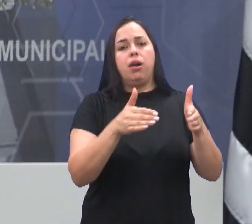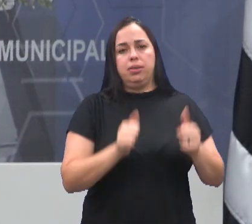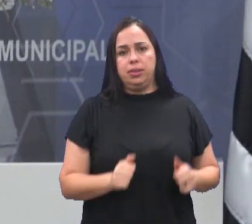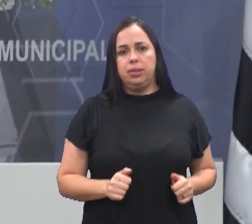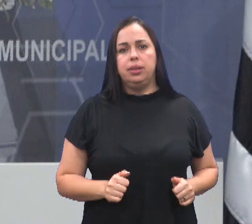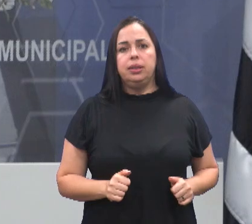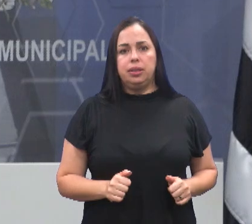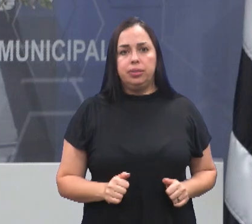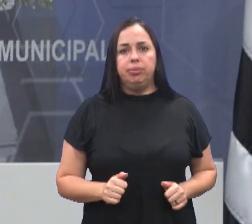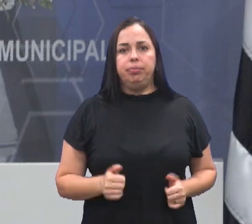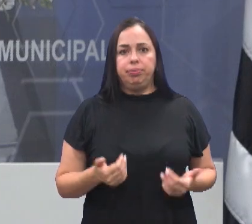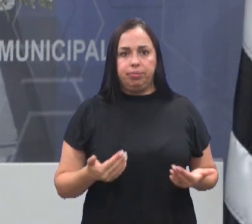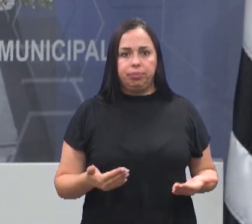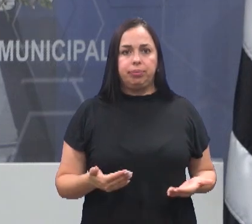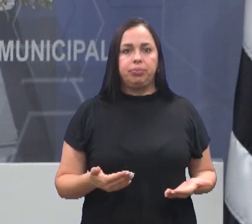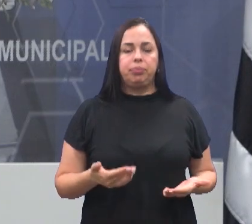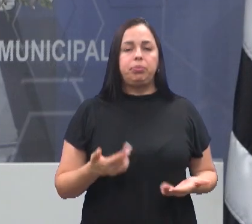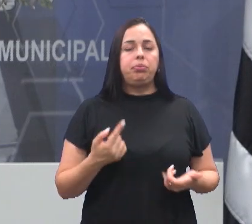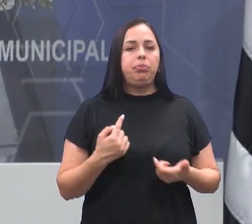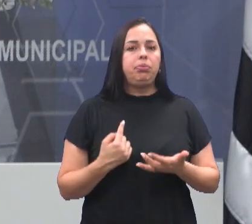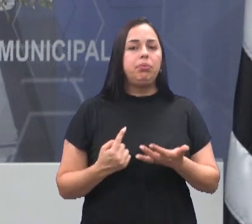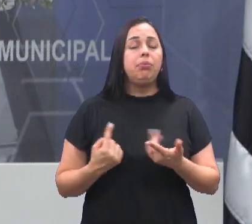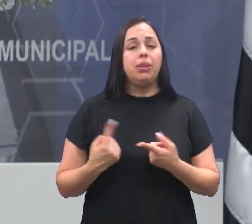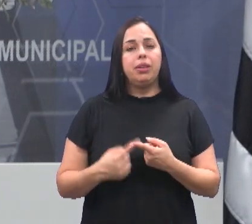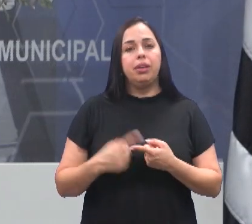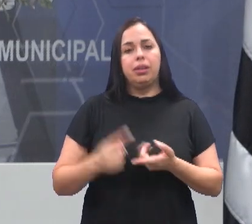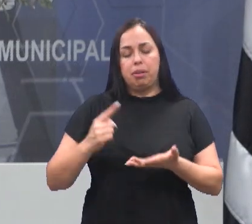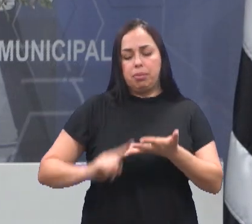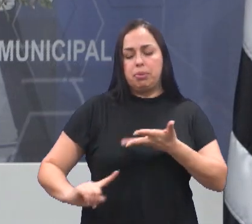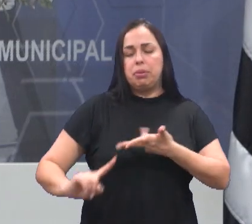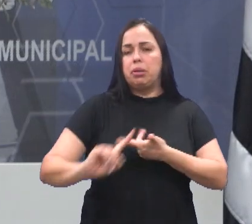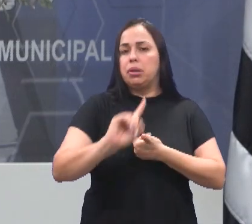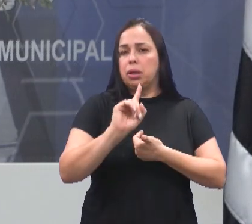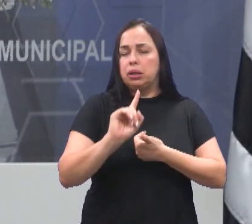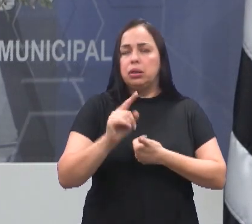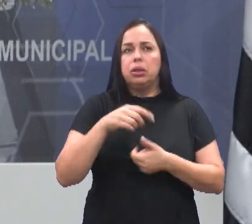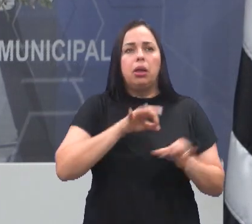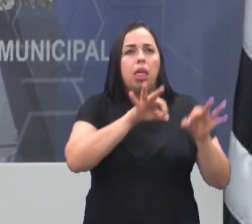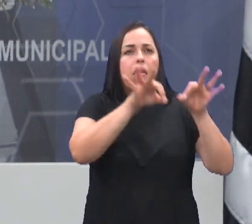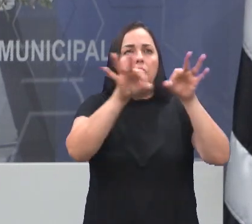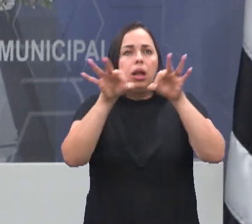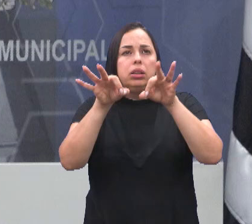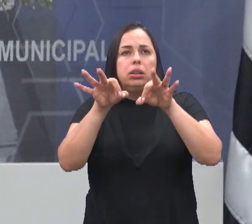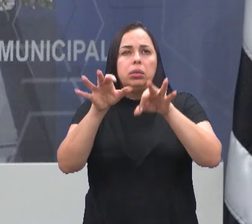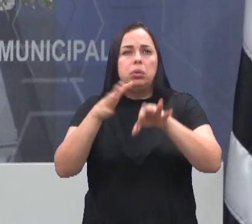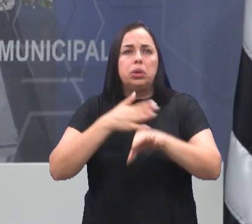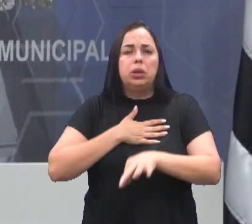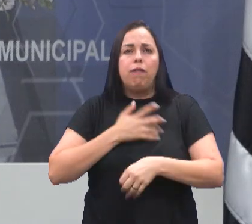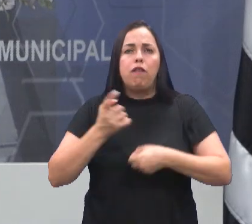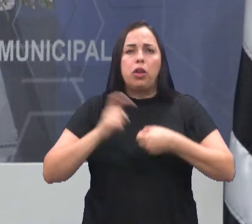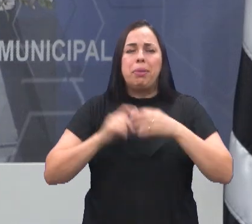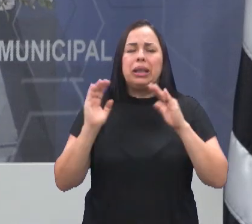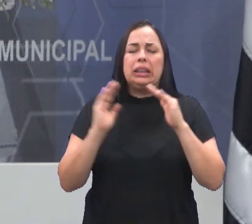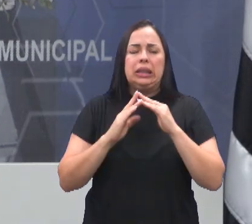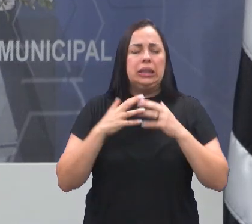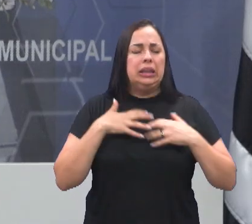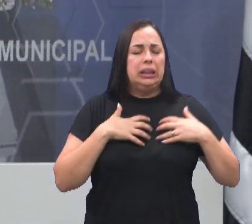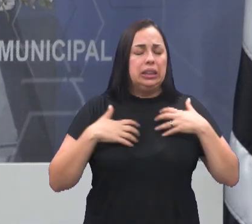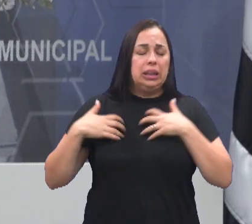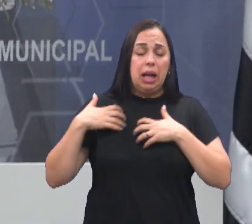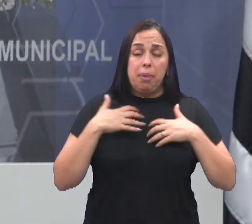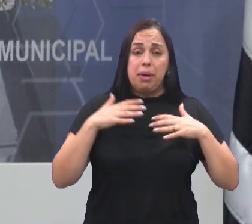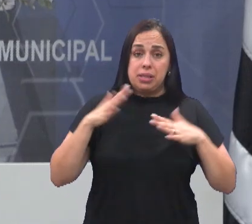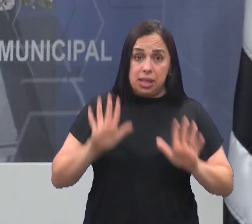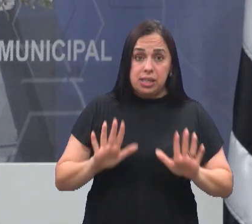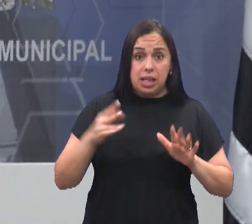que, quando a gente ouve ali relatos, a gente vai embora para casa já chocado, né? E se a gente, São José dos Campos, né, Câmara Municipal de